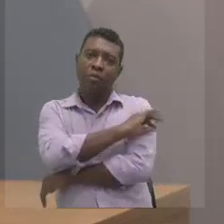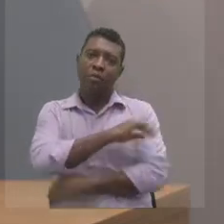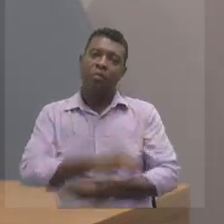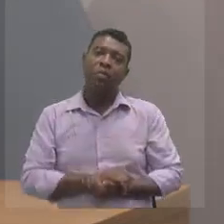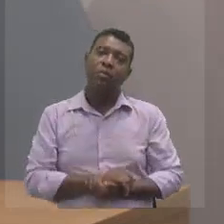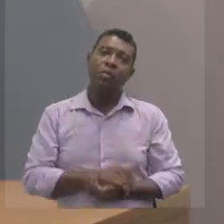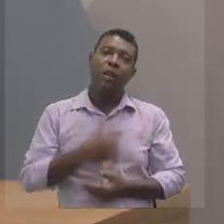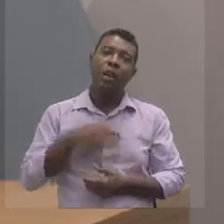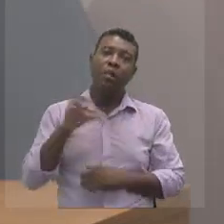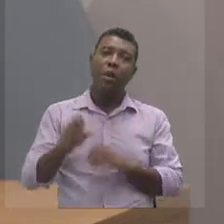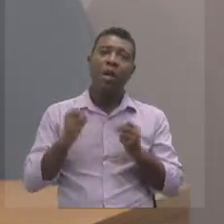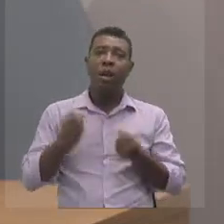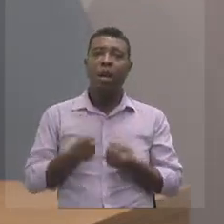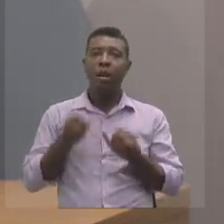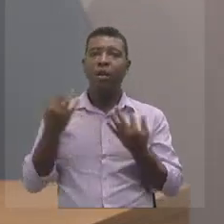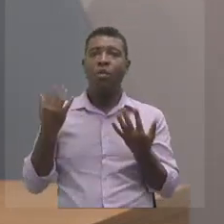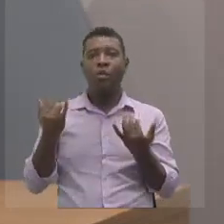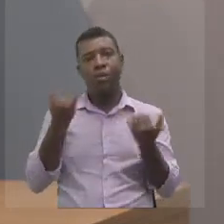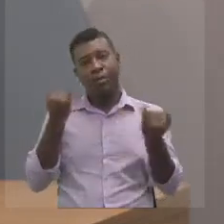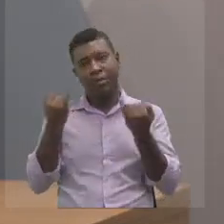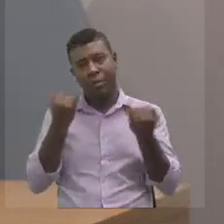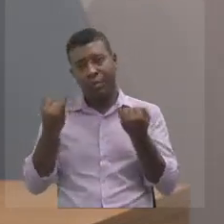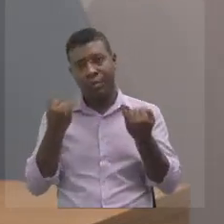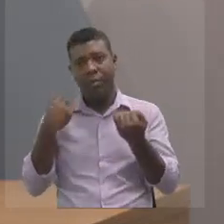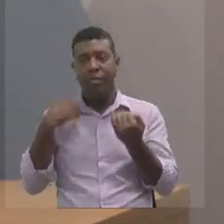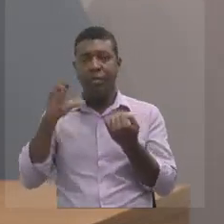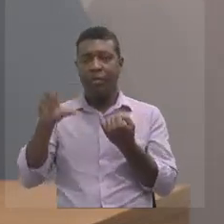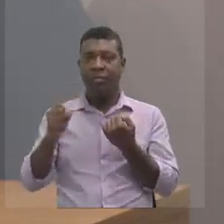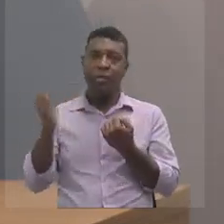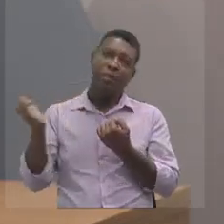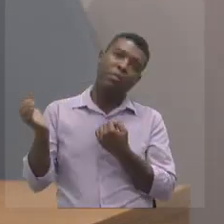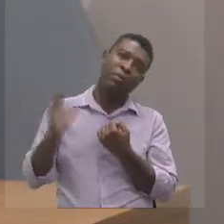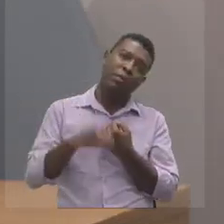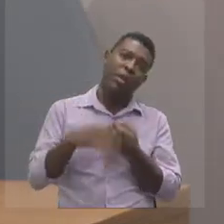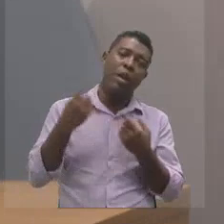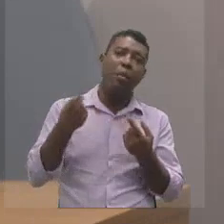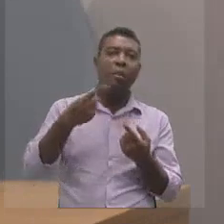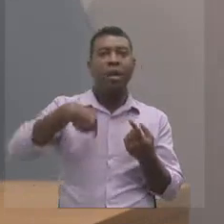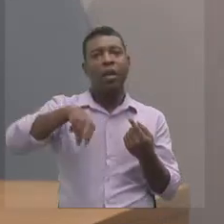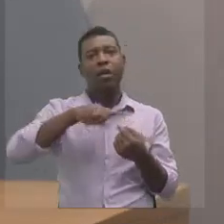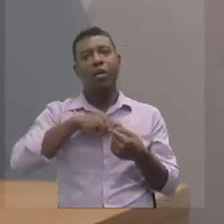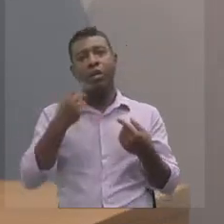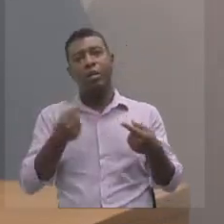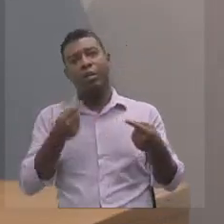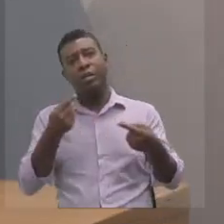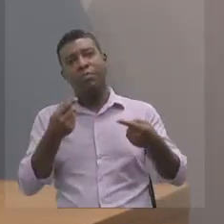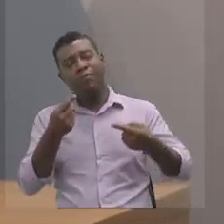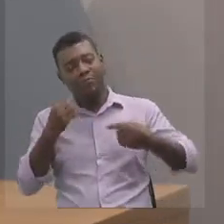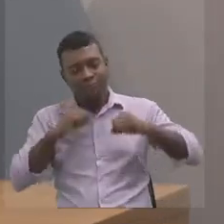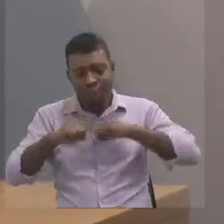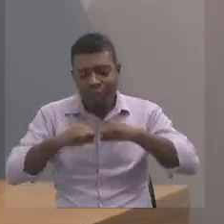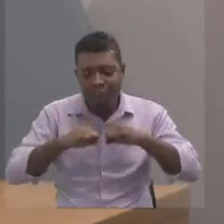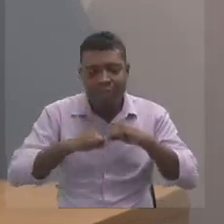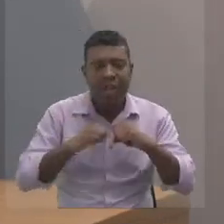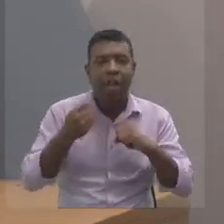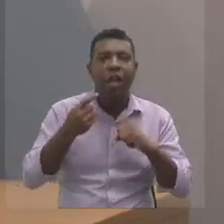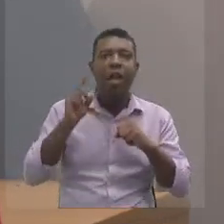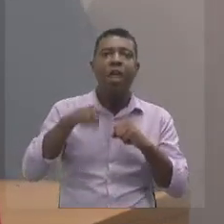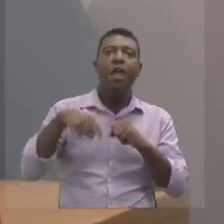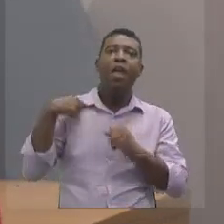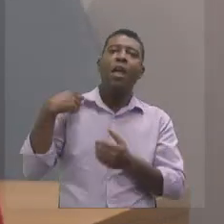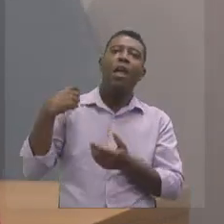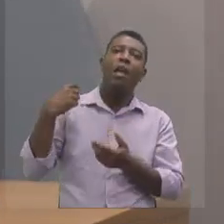peguei alguns dados para debater essa nossa obrigação enquanto o parlamentar